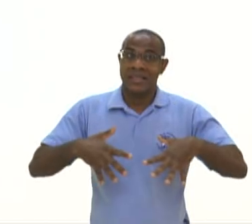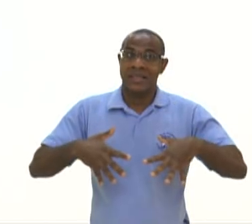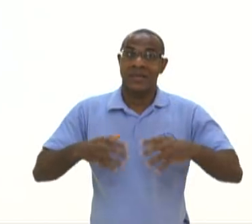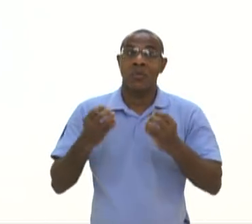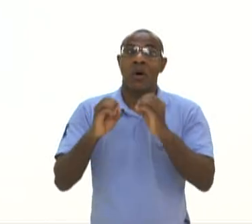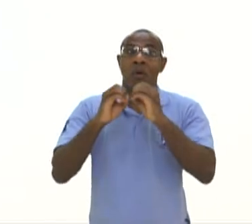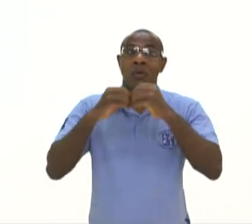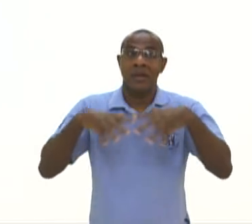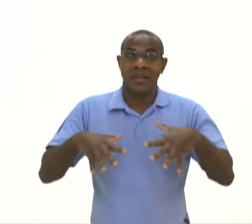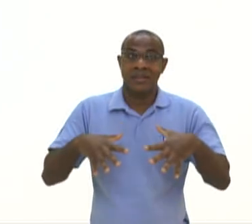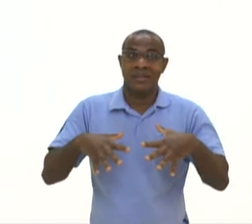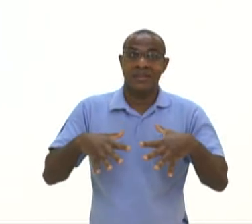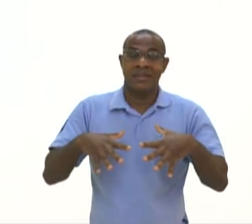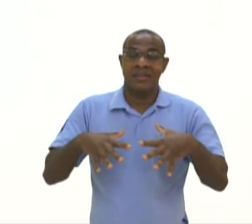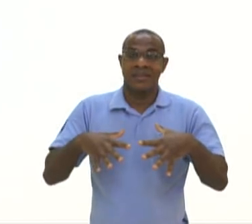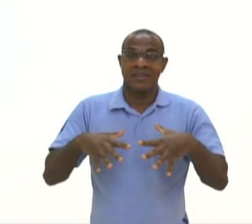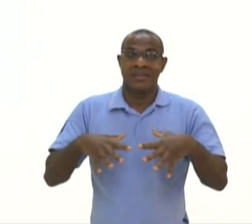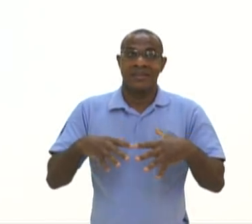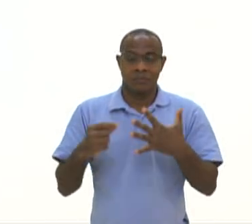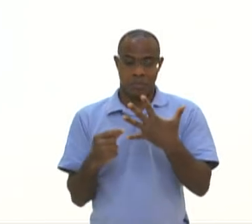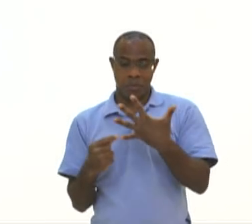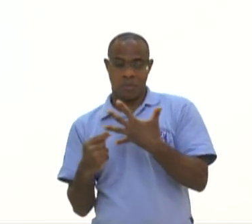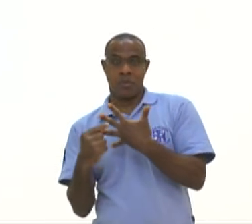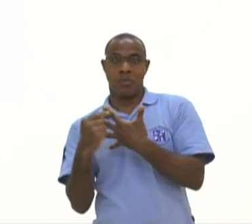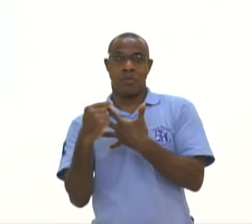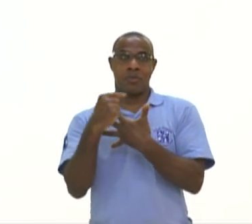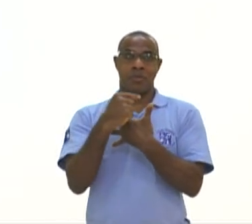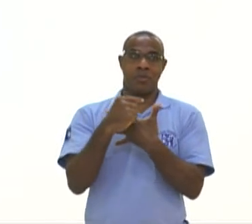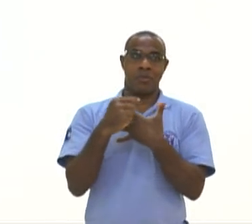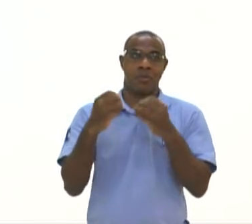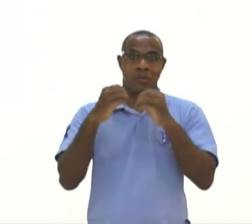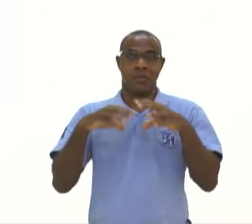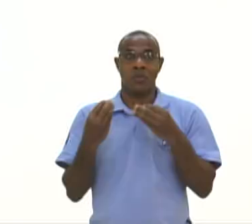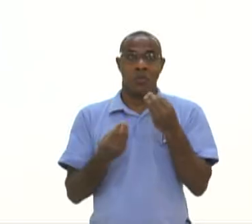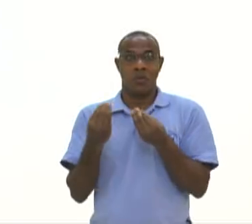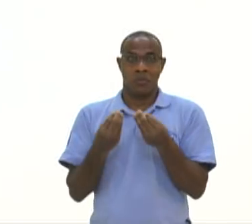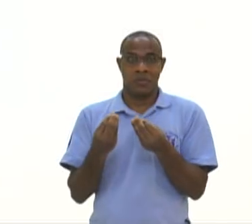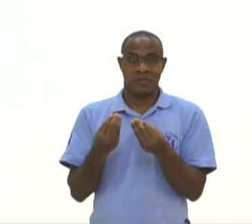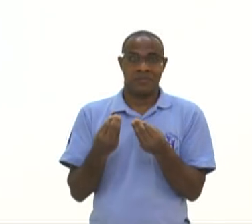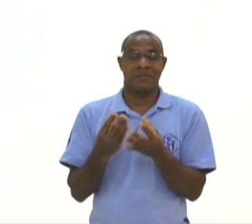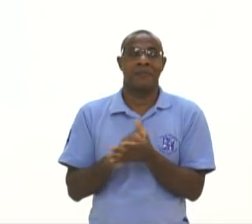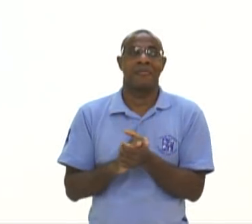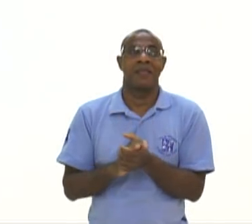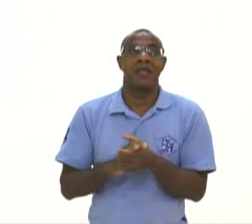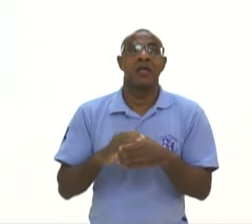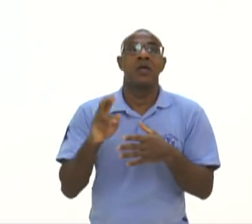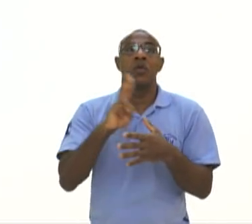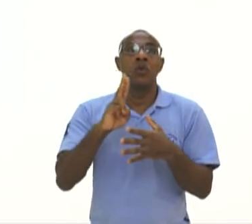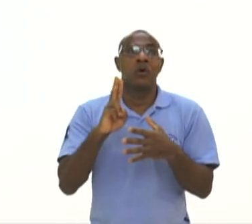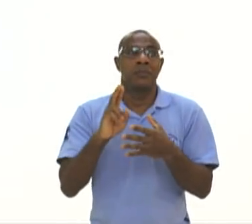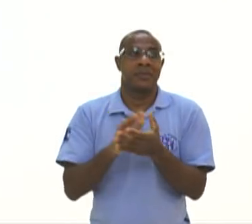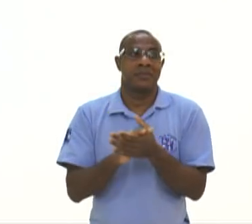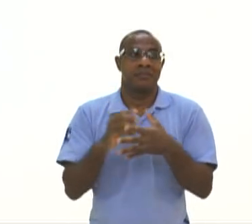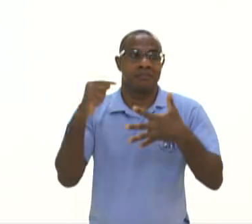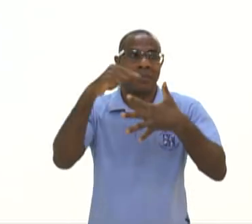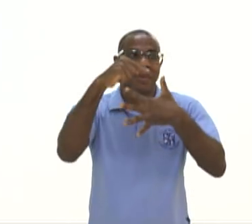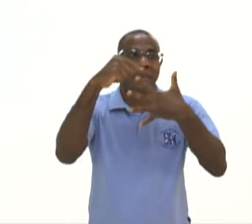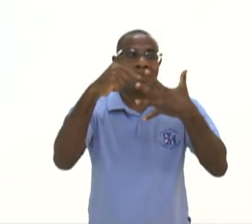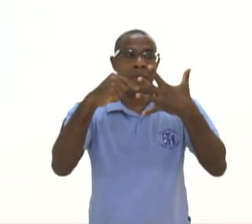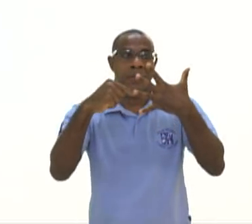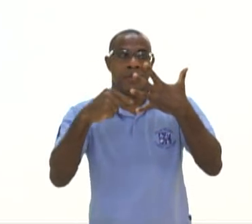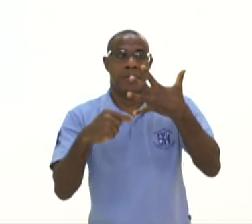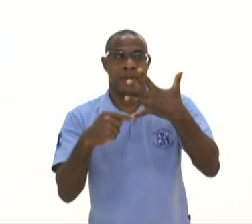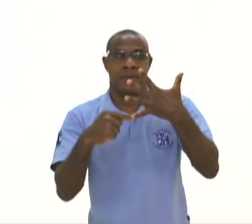mestra? Na opção A, a hipófise. Na opção B, a tireoide. Na opção C,